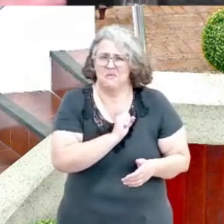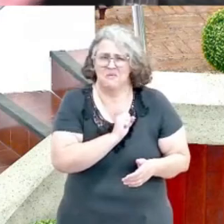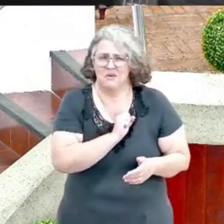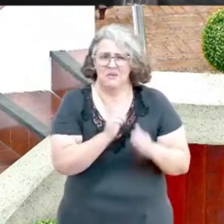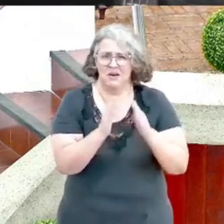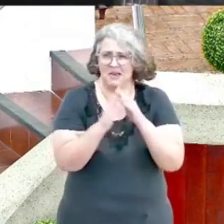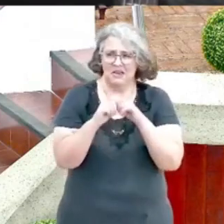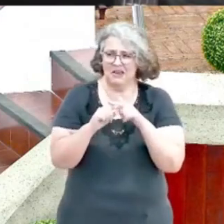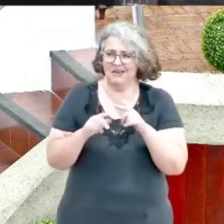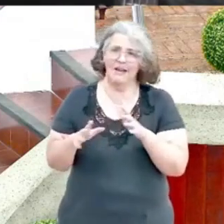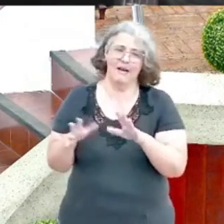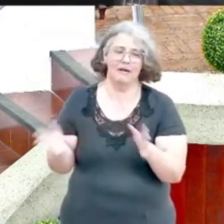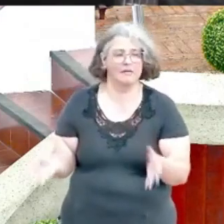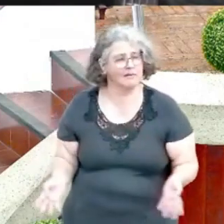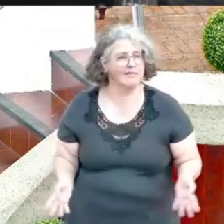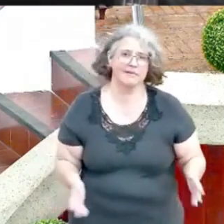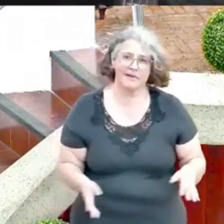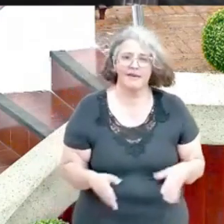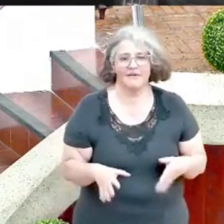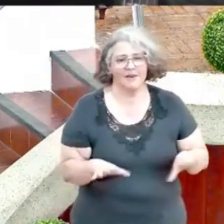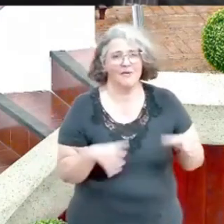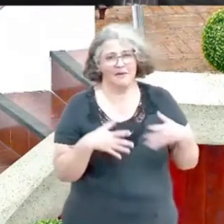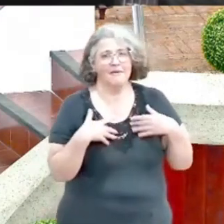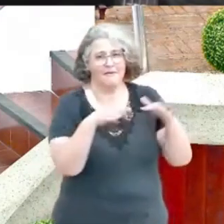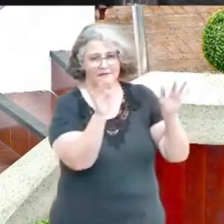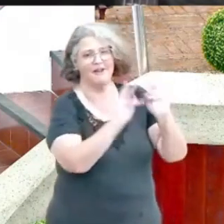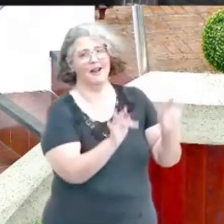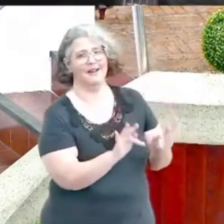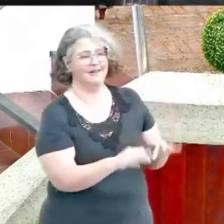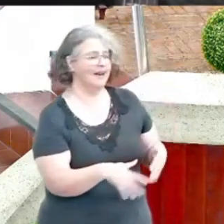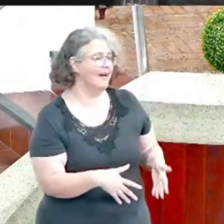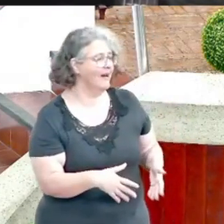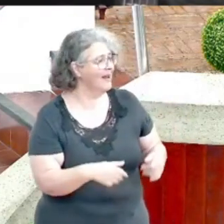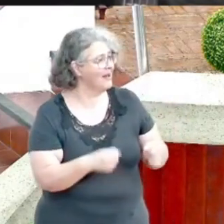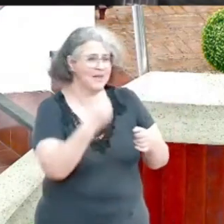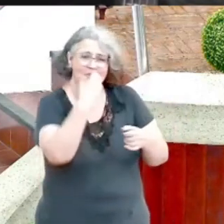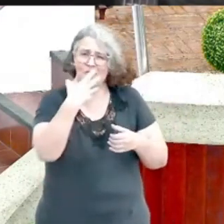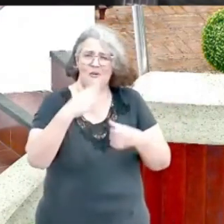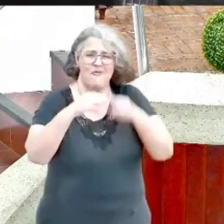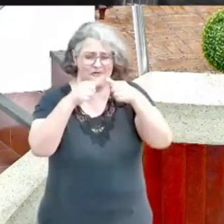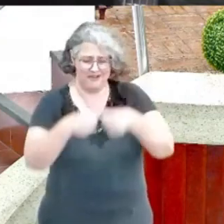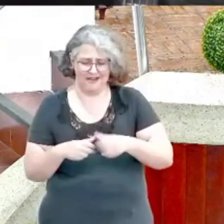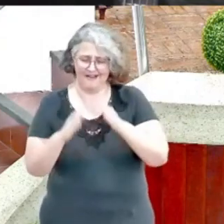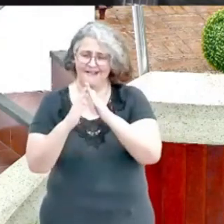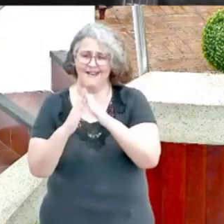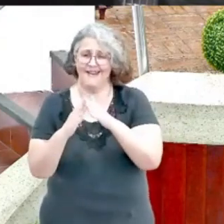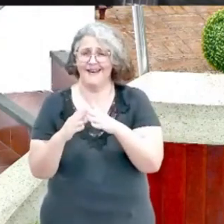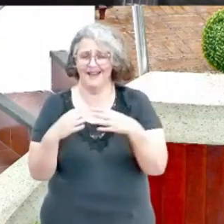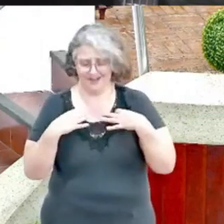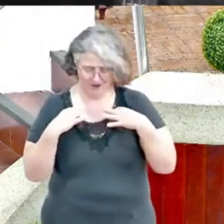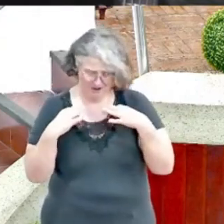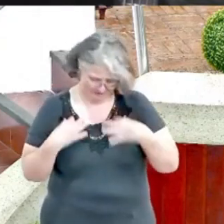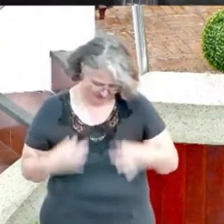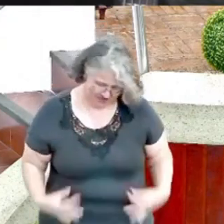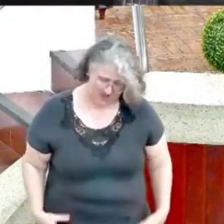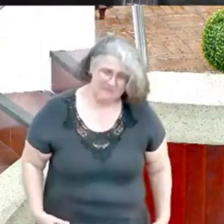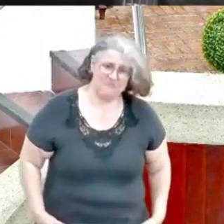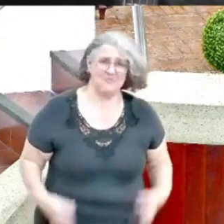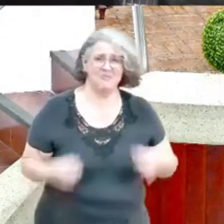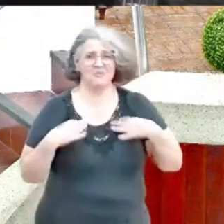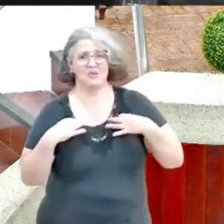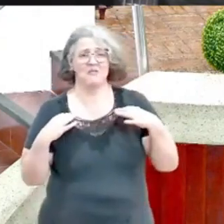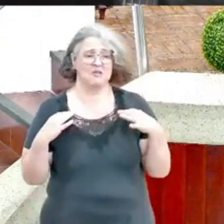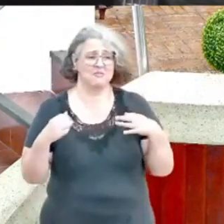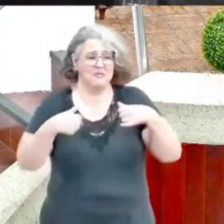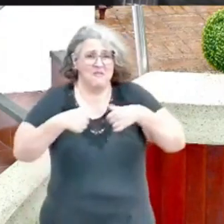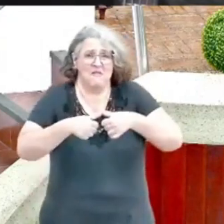Deus. Em casa é bem melhor, olha só, eu posso ver o culto de pijama. Alguns até diziam, olha só, eu vou ficar